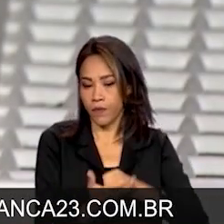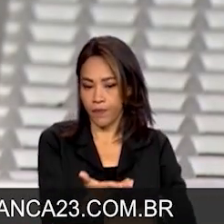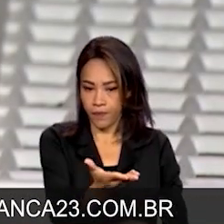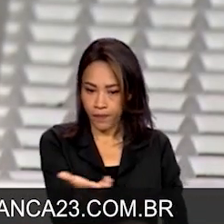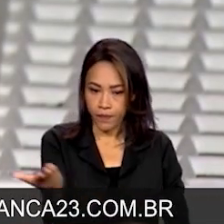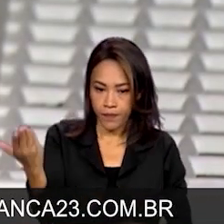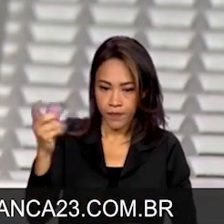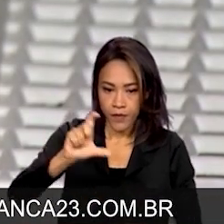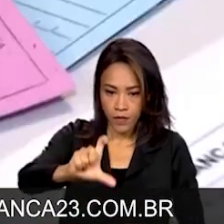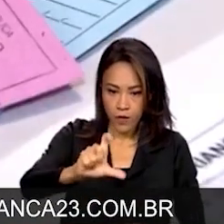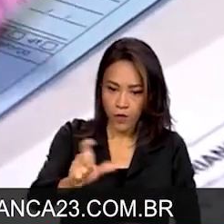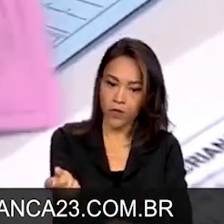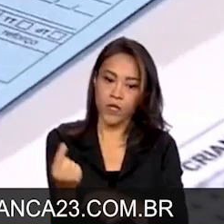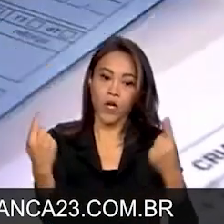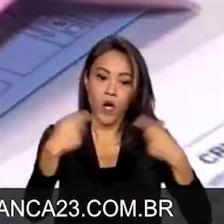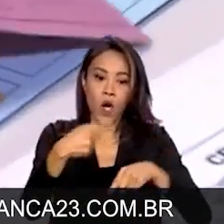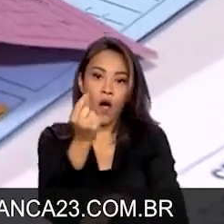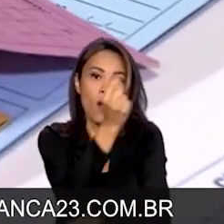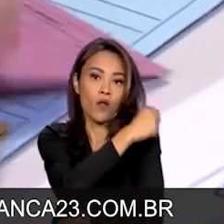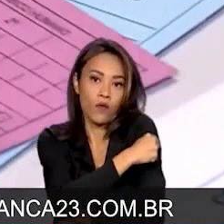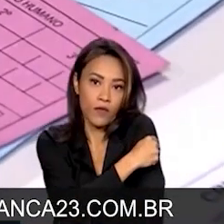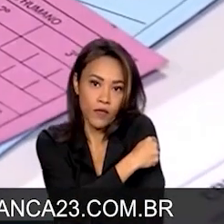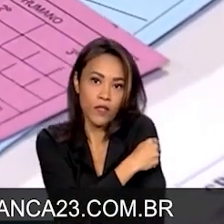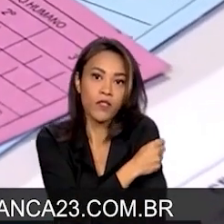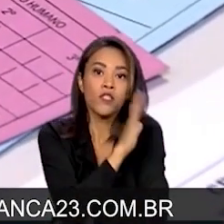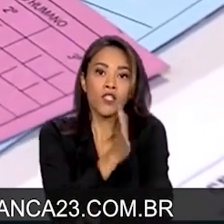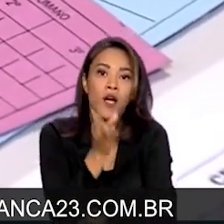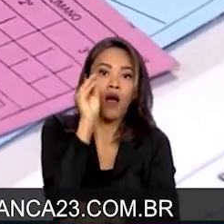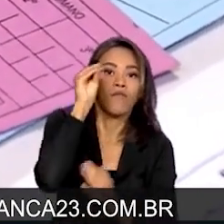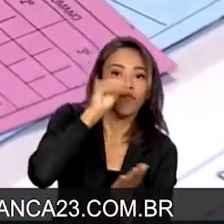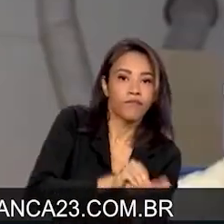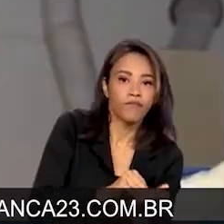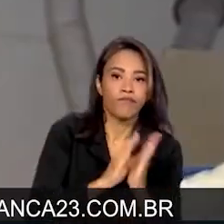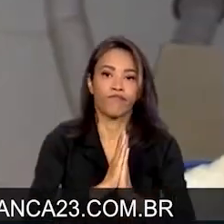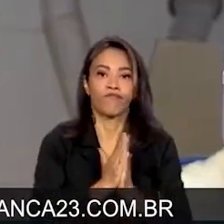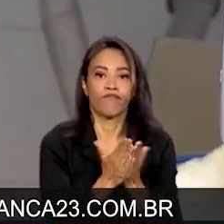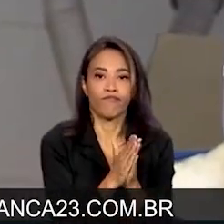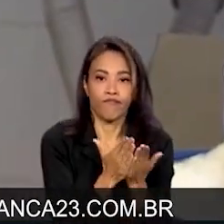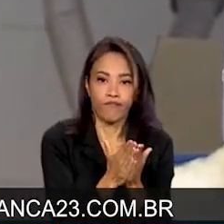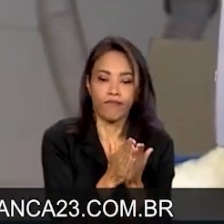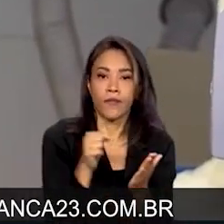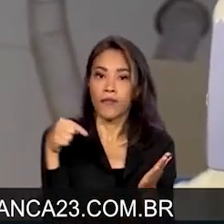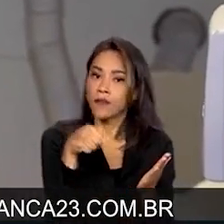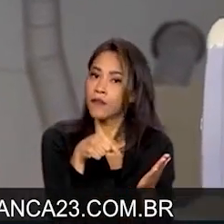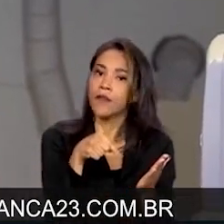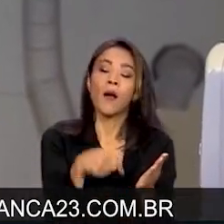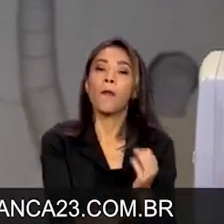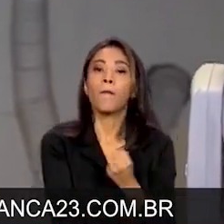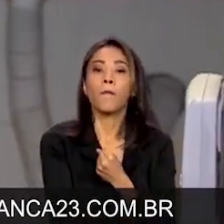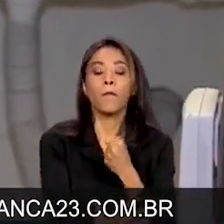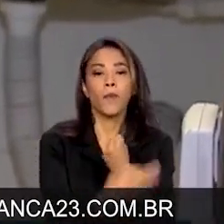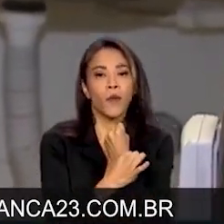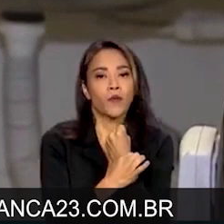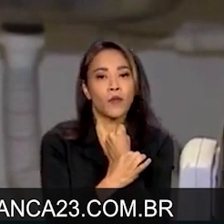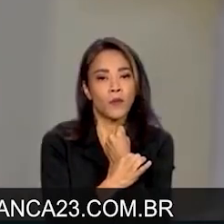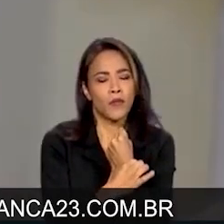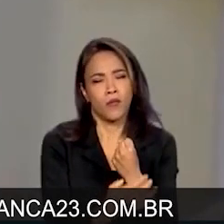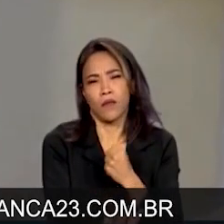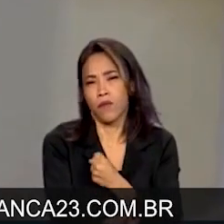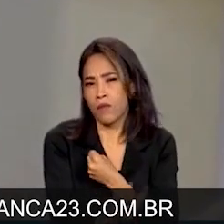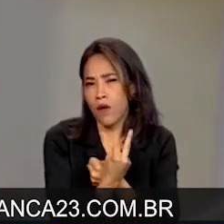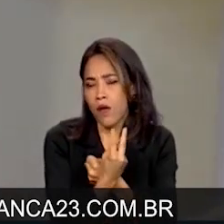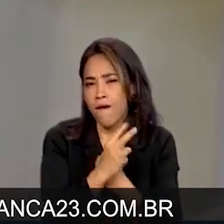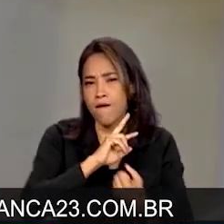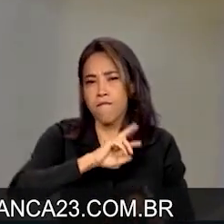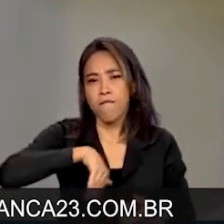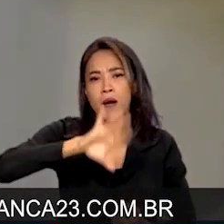contra a Covid-19 já foram incluídas na caderneta anual, que oferece proteção de mais de 20 doenças, entre